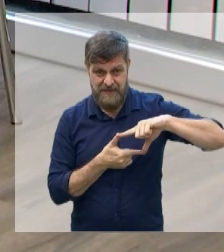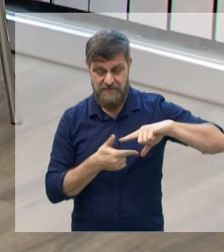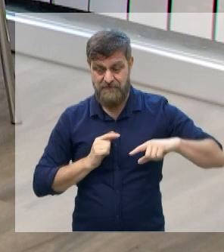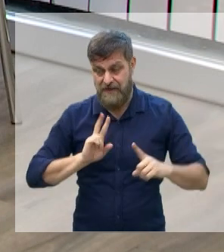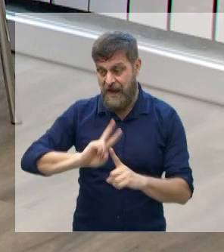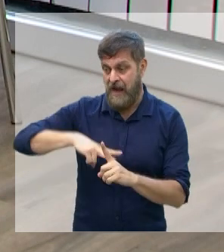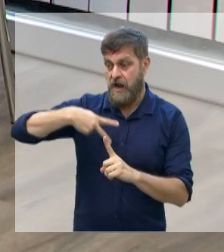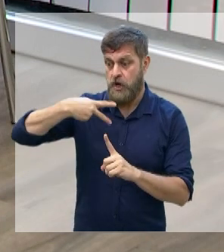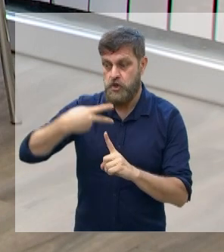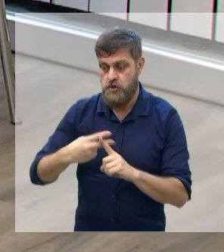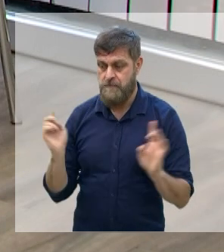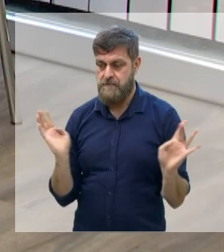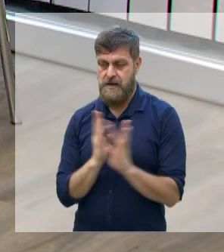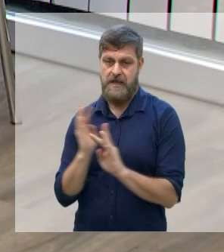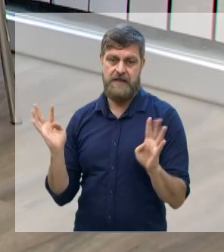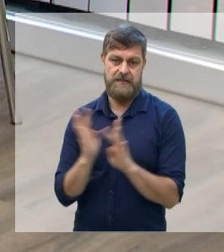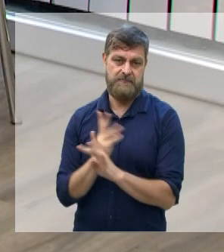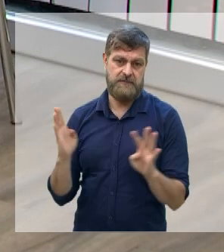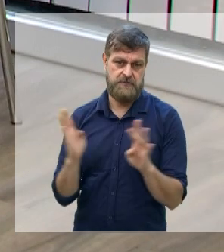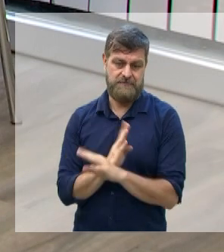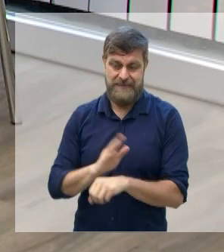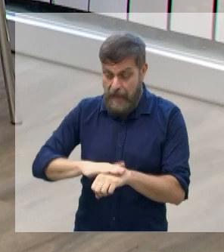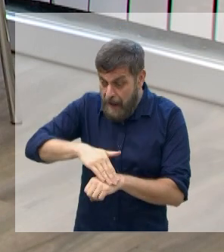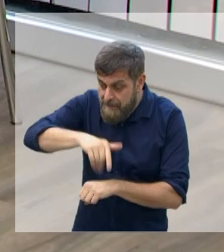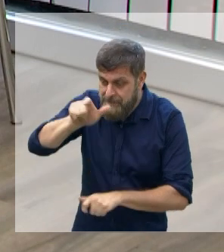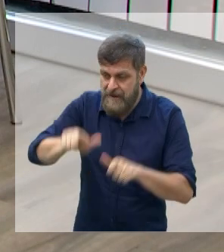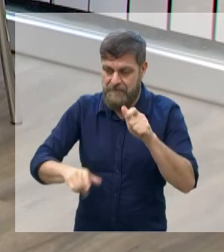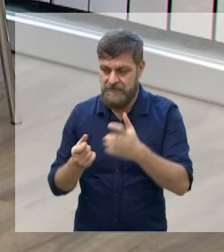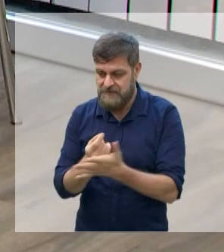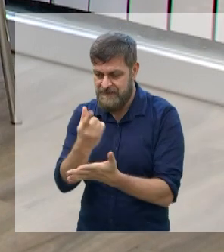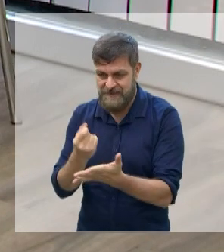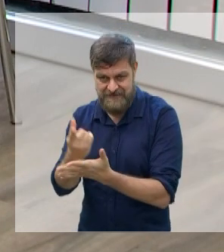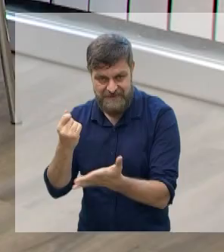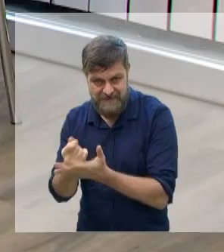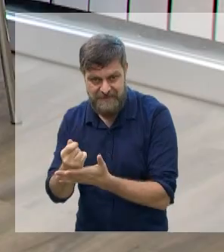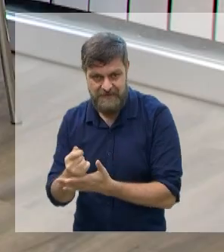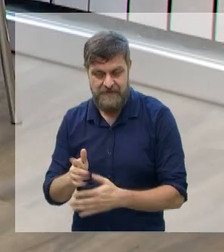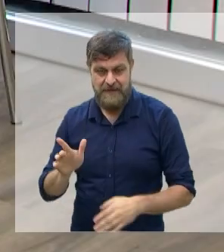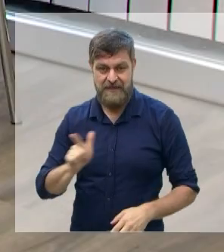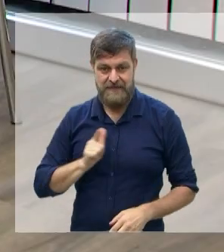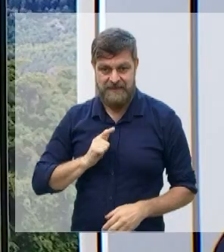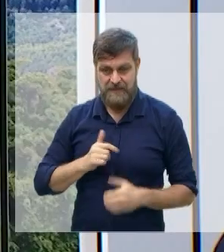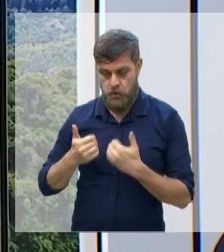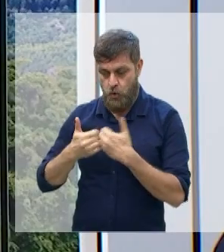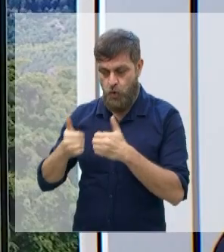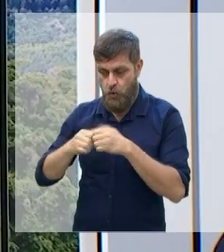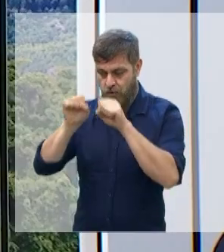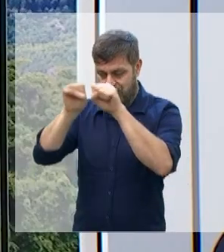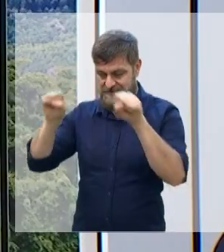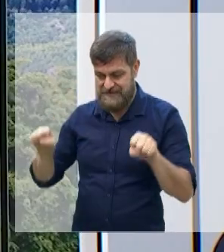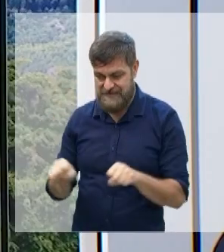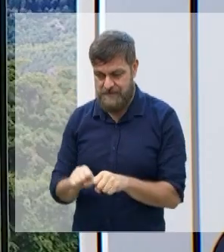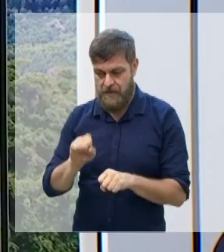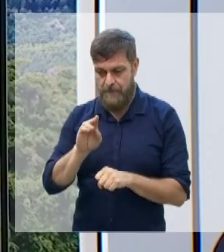que dobrar a quantidade de pessoas circulando aí com a chegada no terminal brt terminou mercado que não é